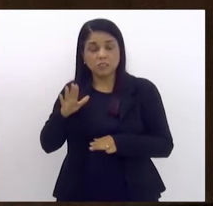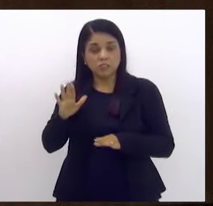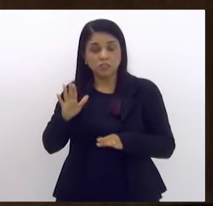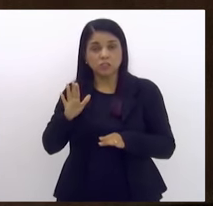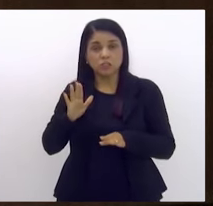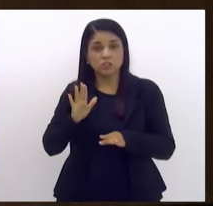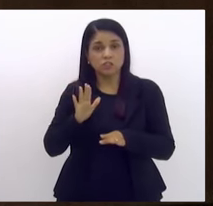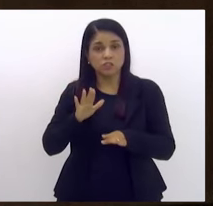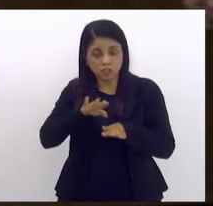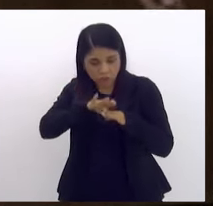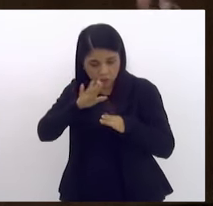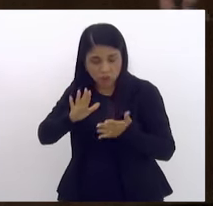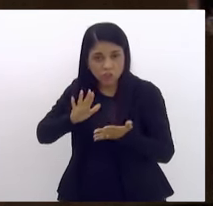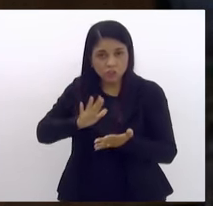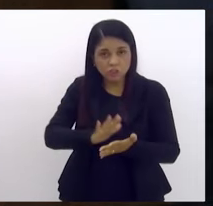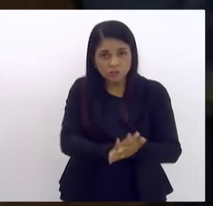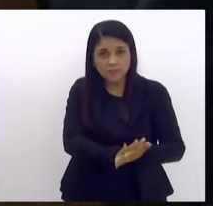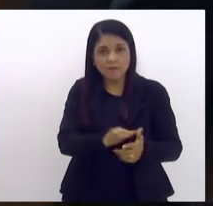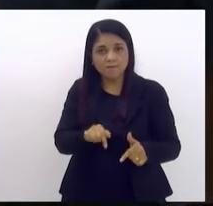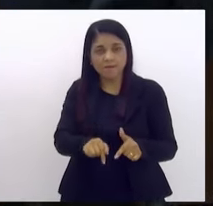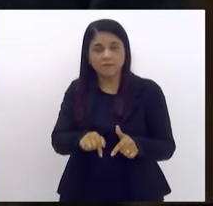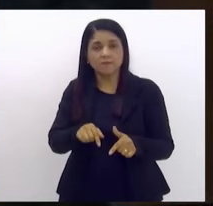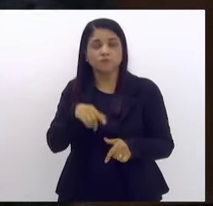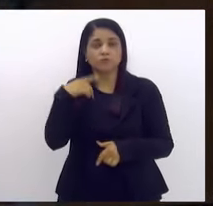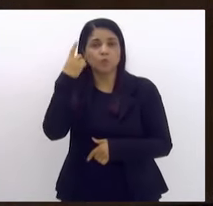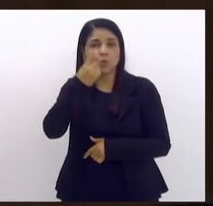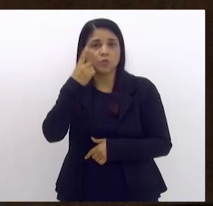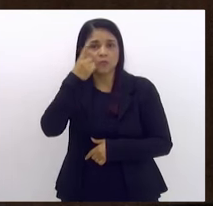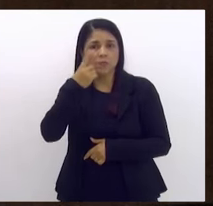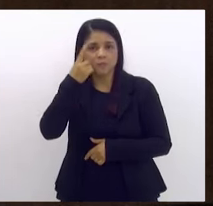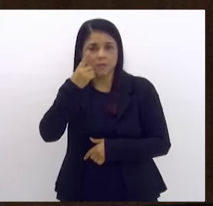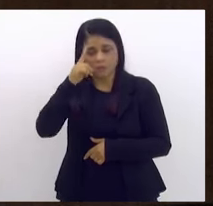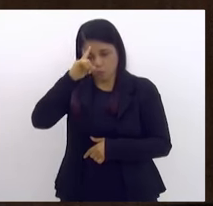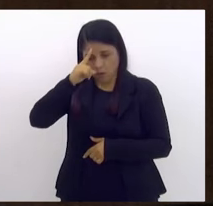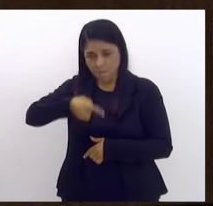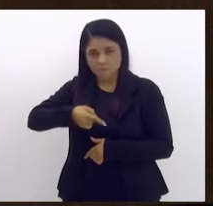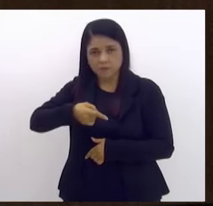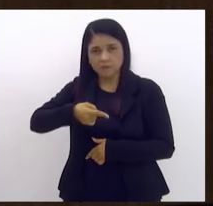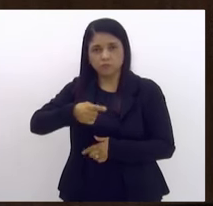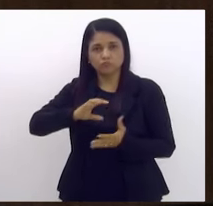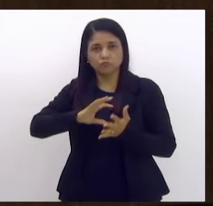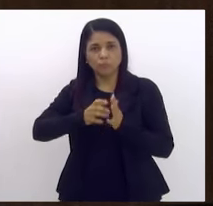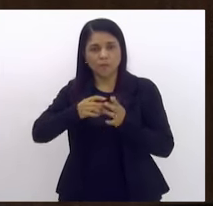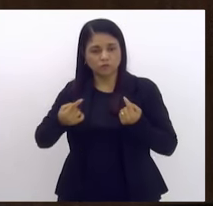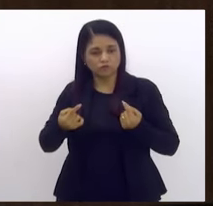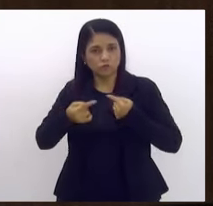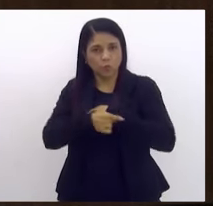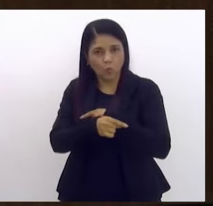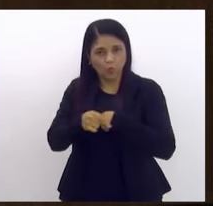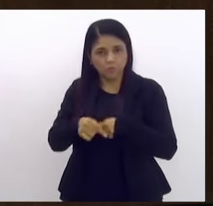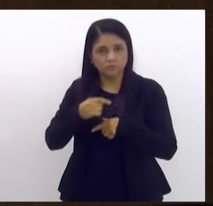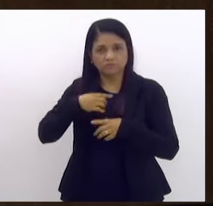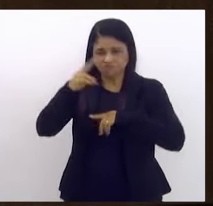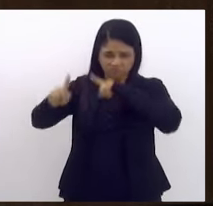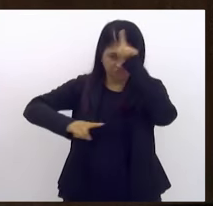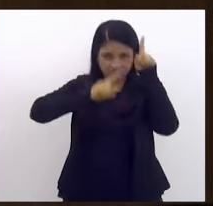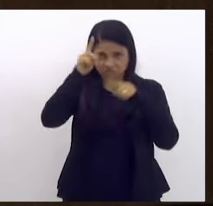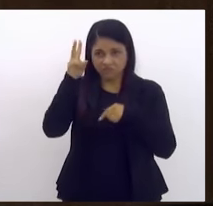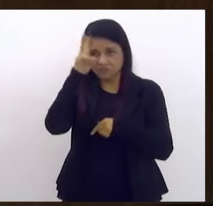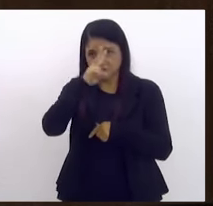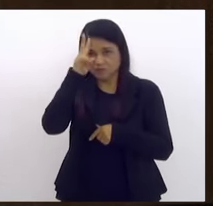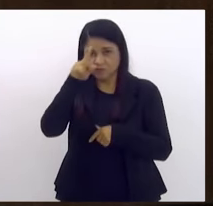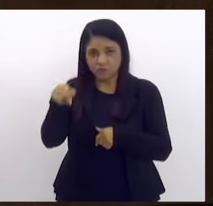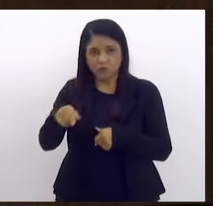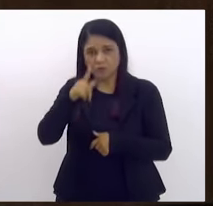covardemente por deputados que vieram para cá, mando da oposição, tentar inventar a história do Hospital Geral